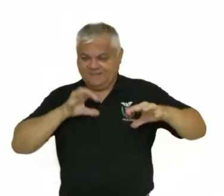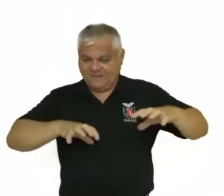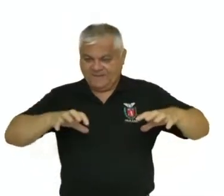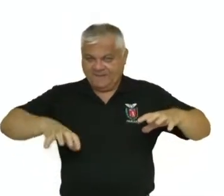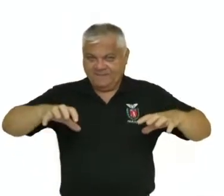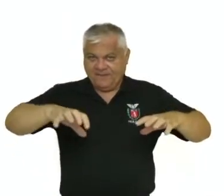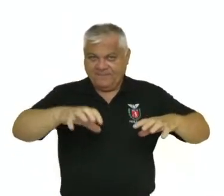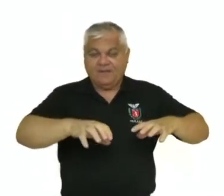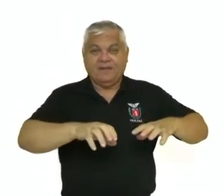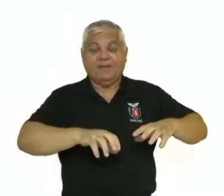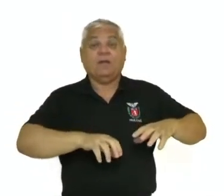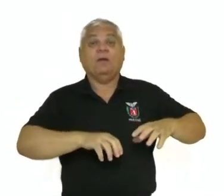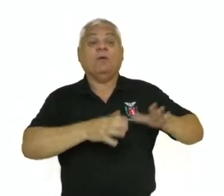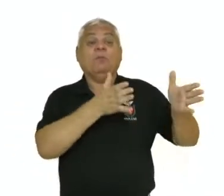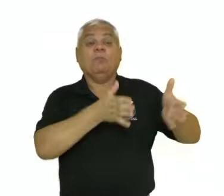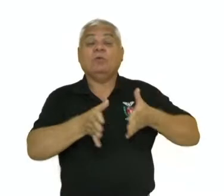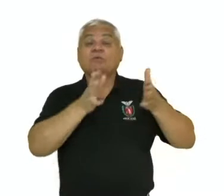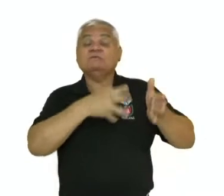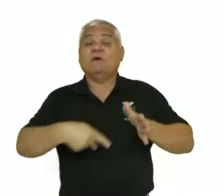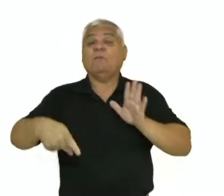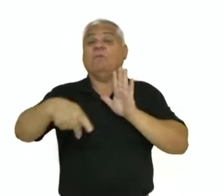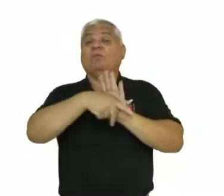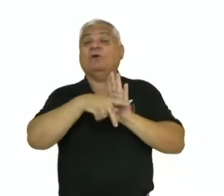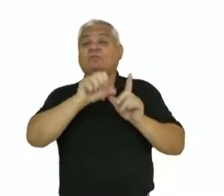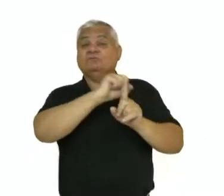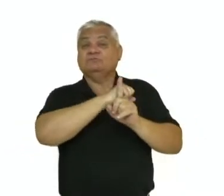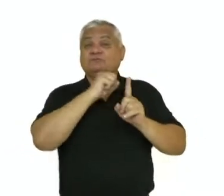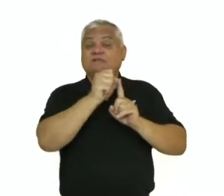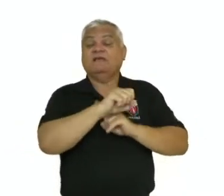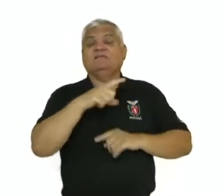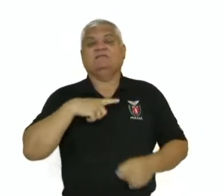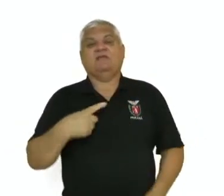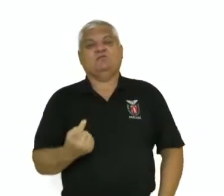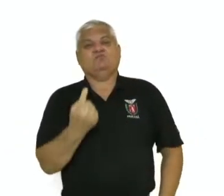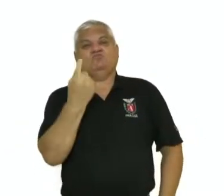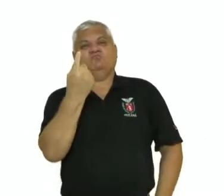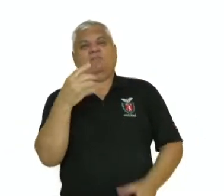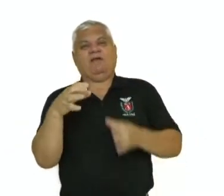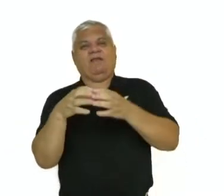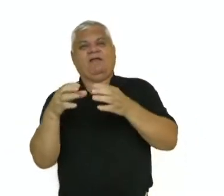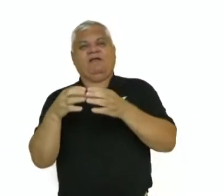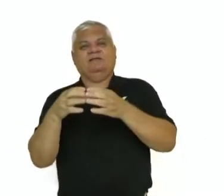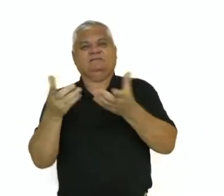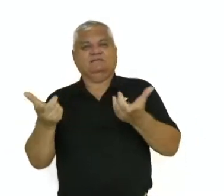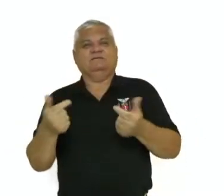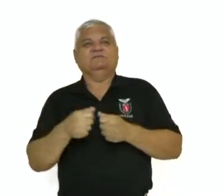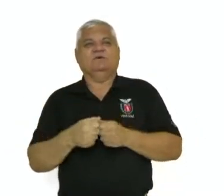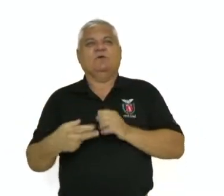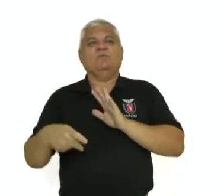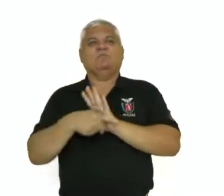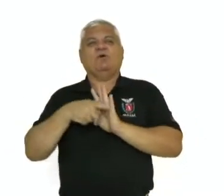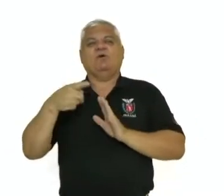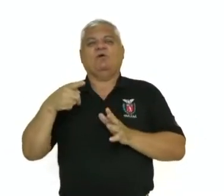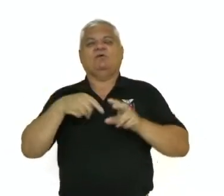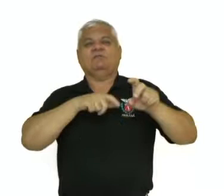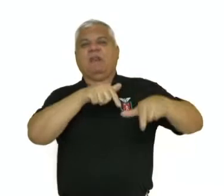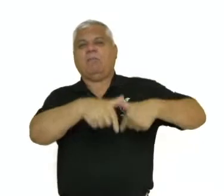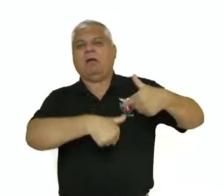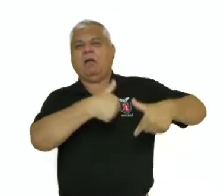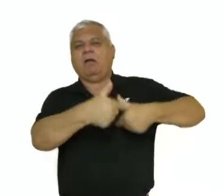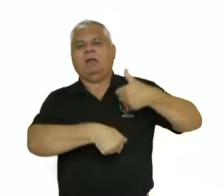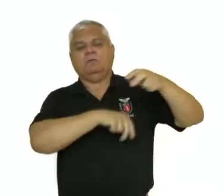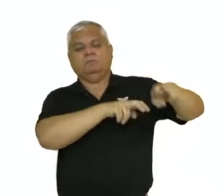produção pertencem à sociedade, existe somente uma classe, a classe dos proletários. Todos trabalham